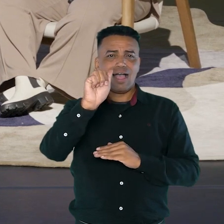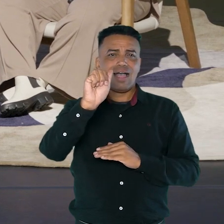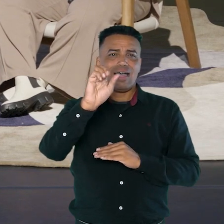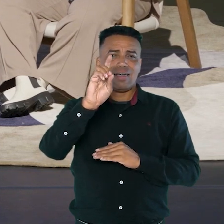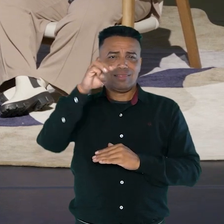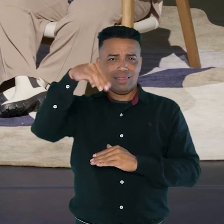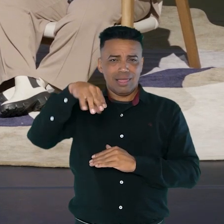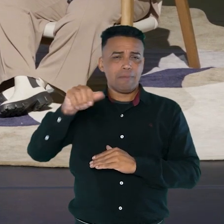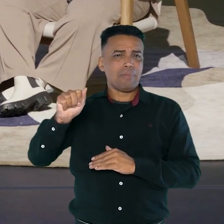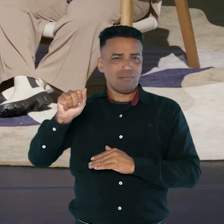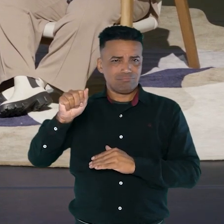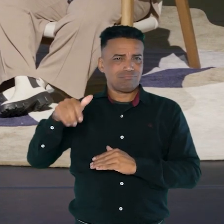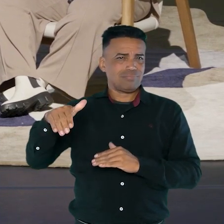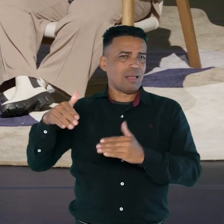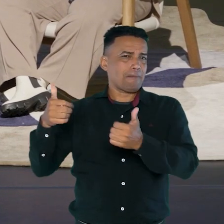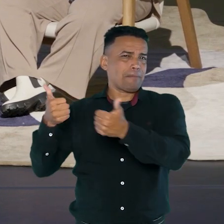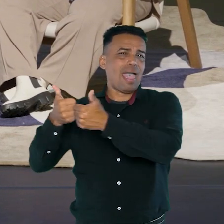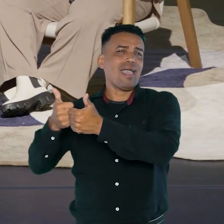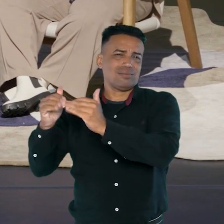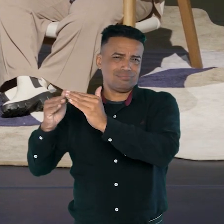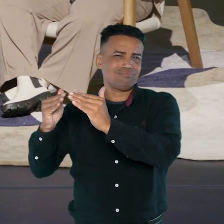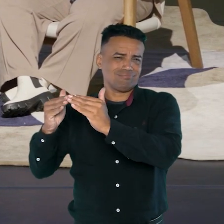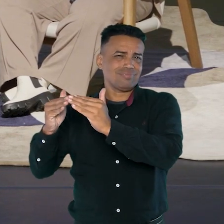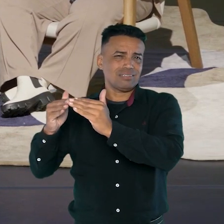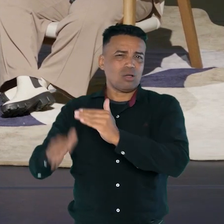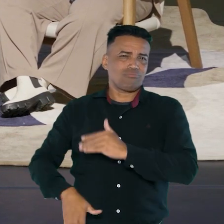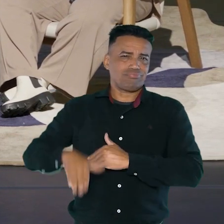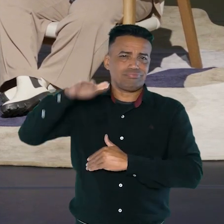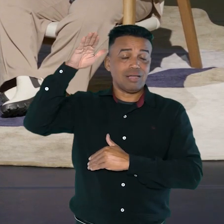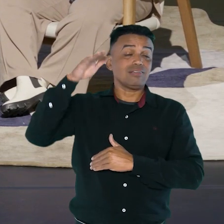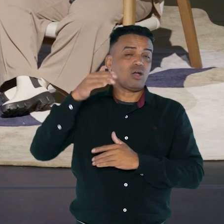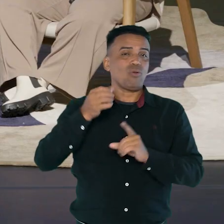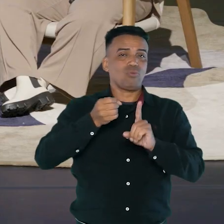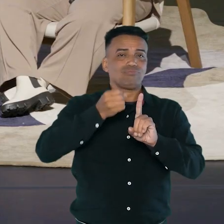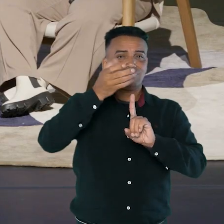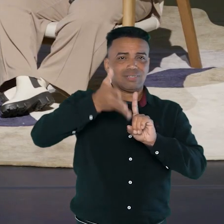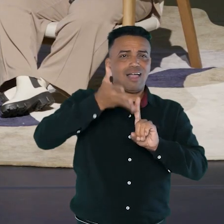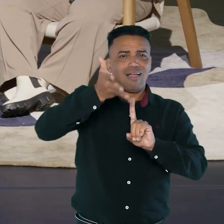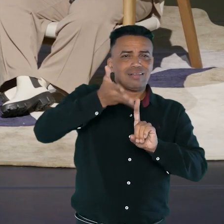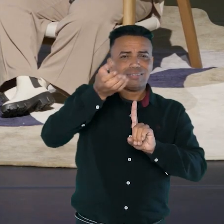no bairro do Jardim Ângela, então já frequentei bastante ali o sarau também.